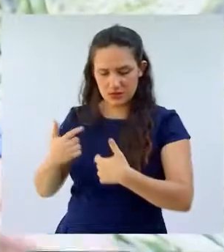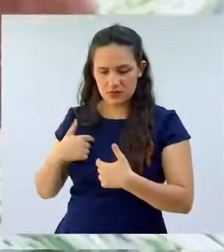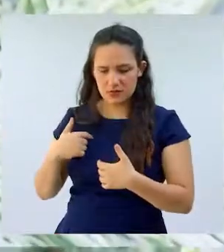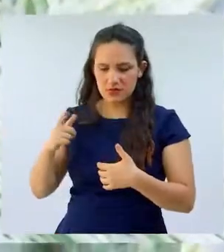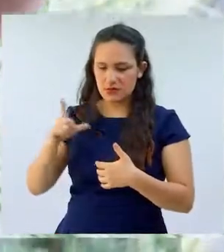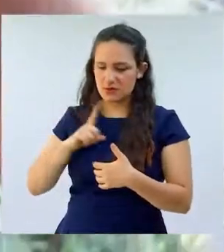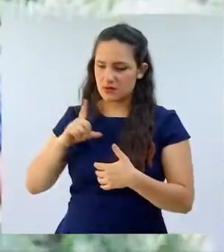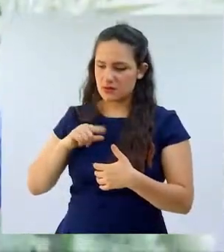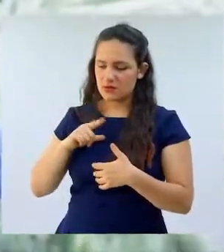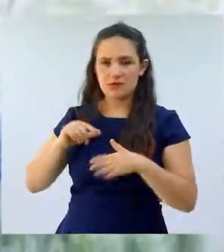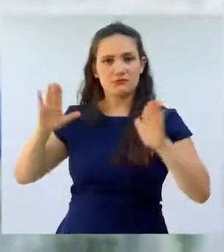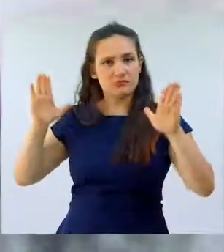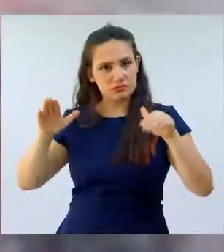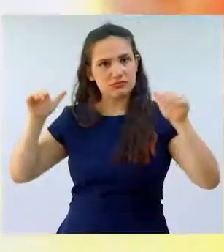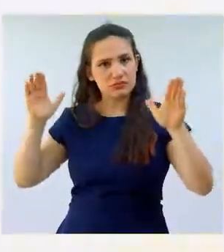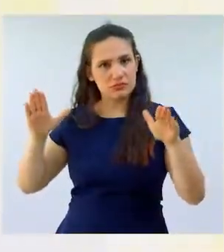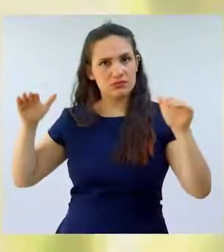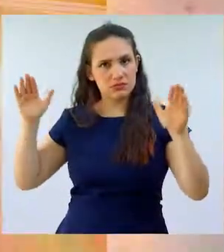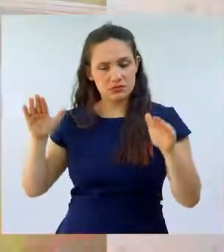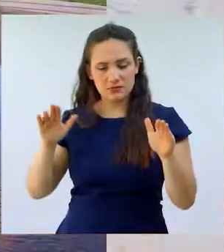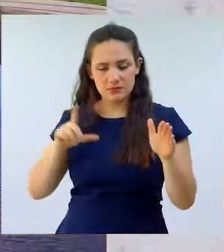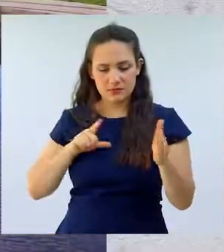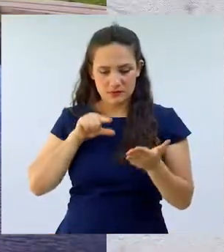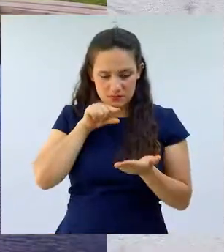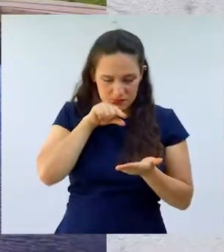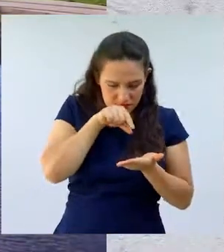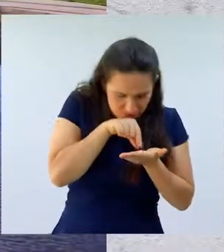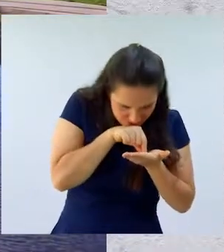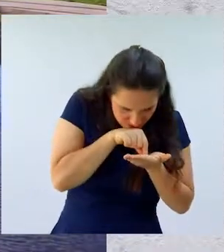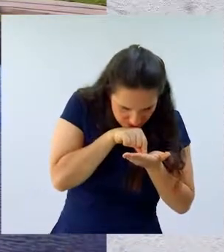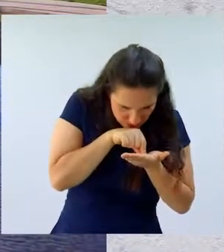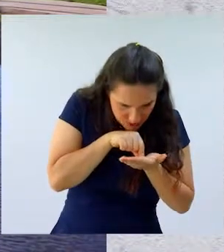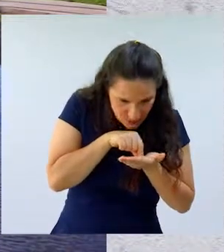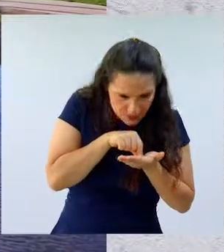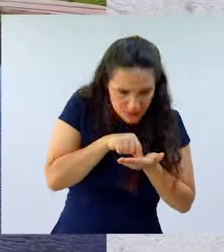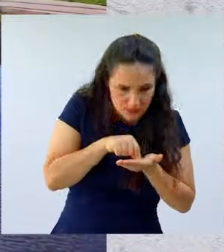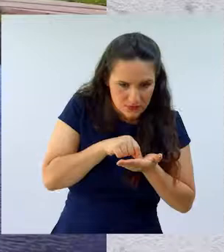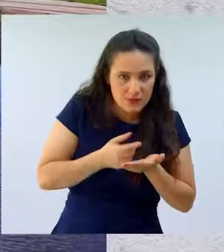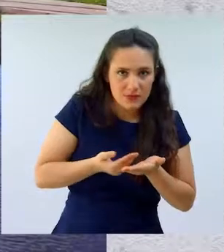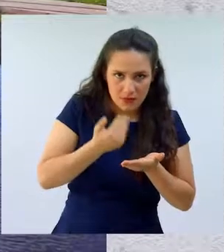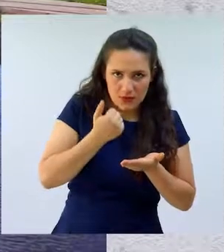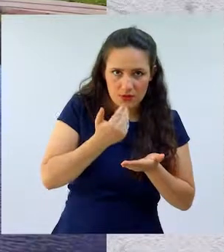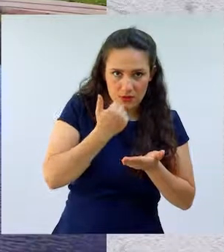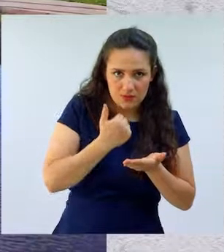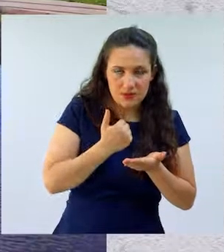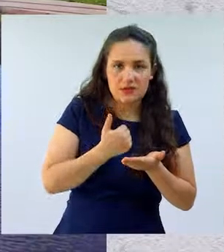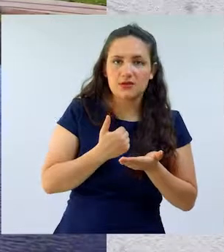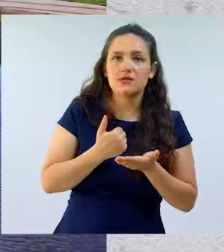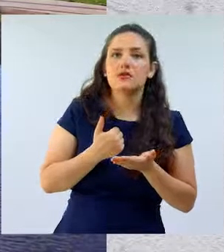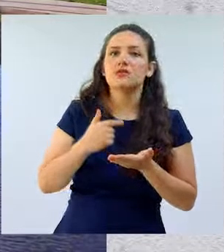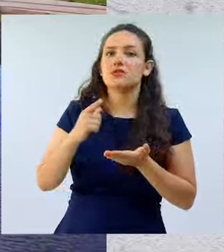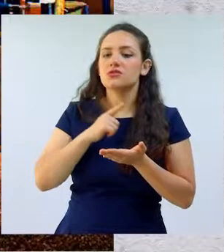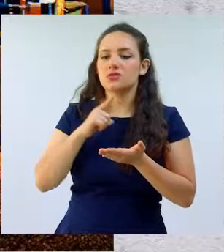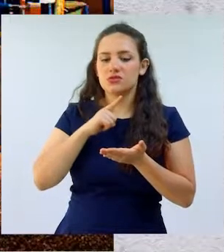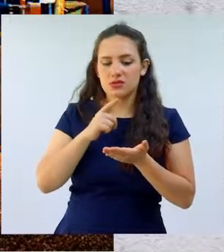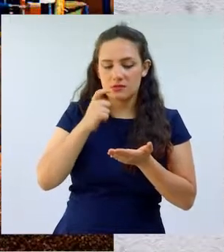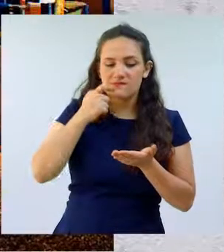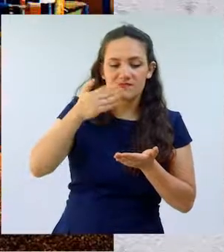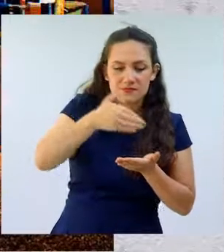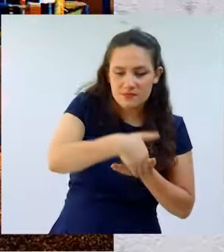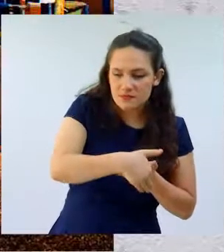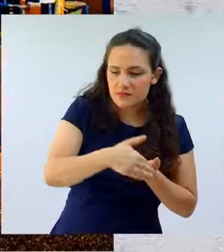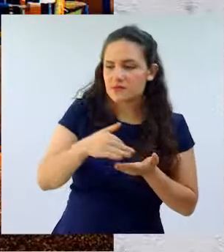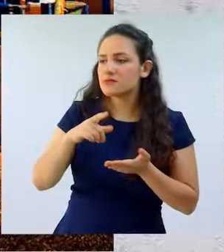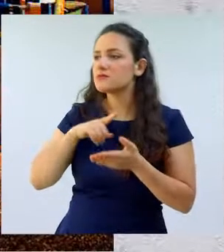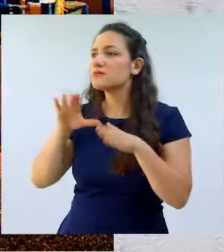pousando, um decolando e o outro se abastecendo, que ele estava se alimentando, ele está se abastecendo, não é igual nós, né? A gente come, a